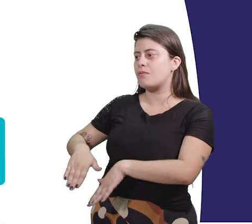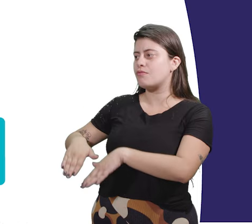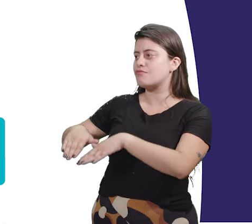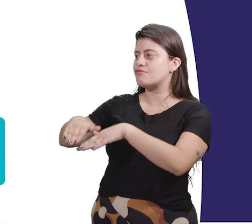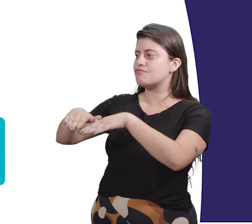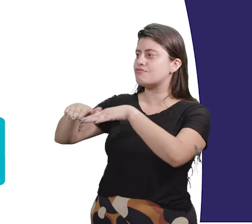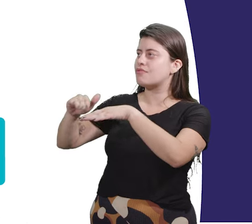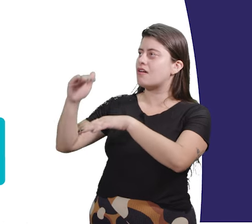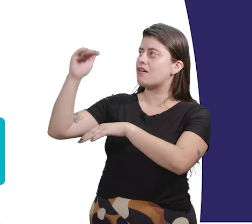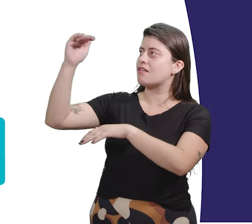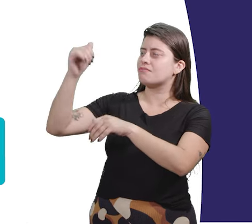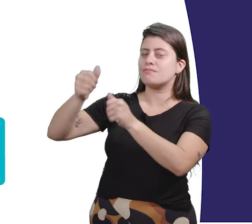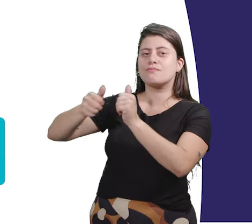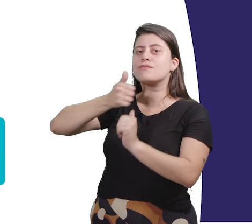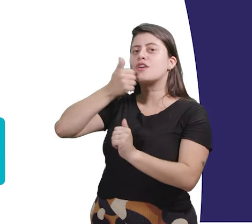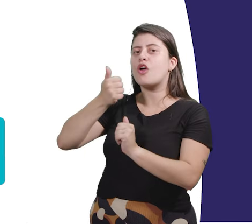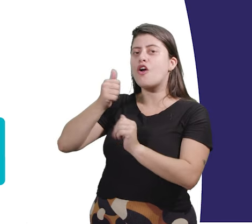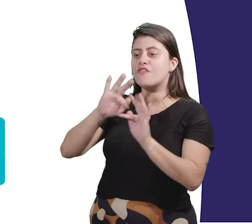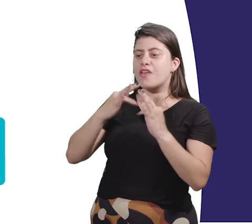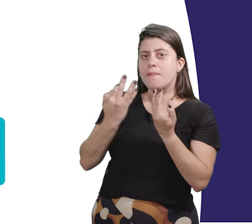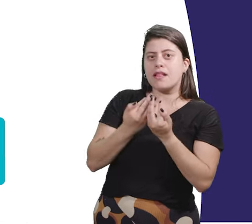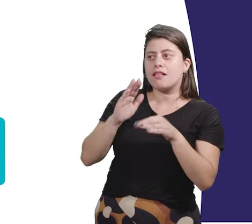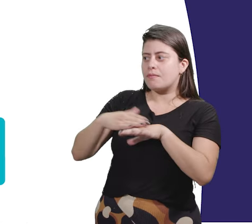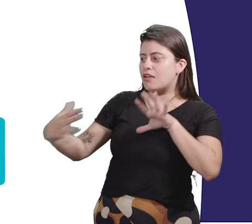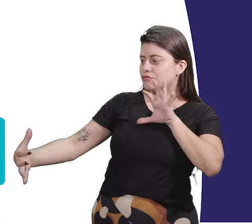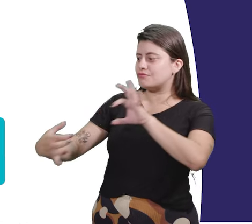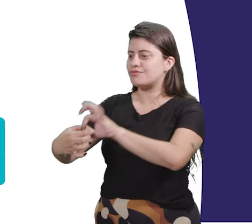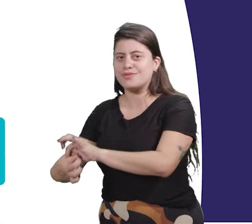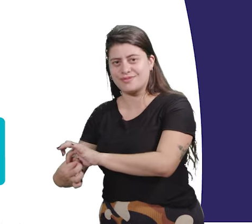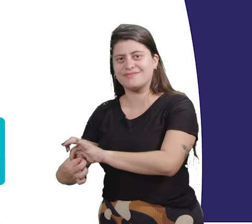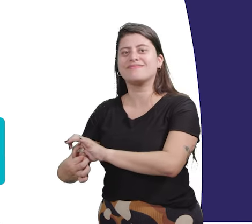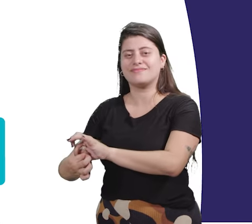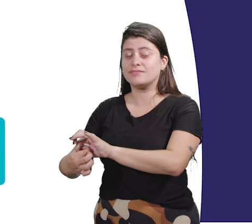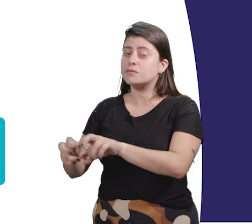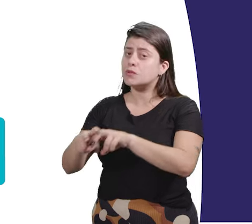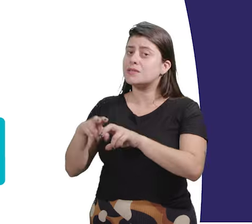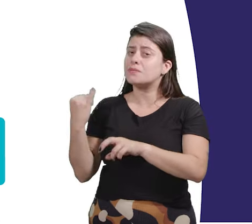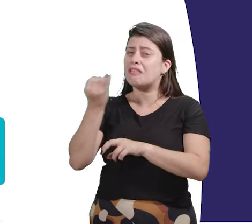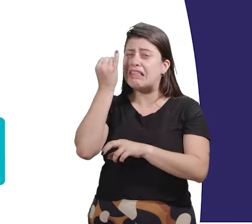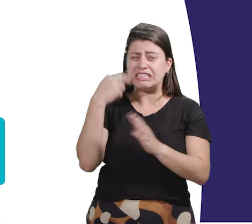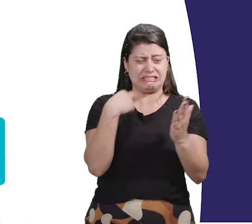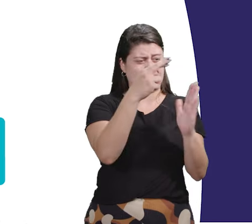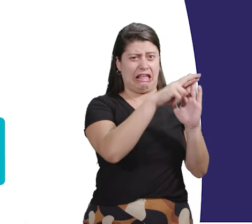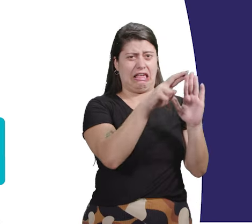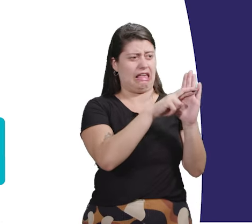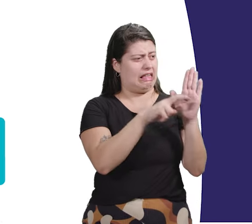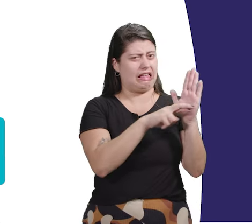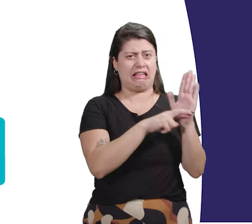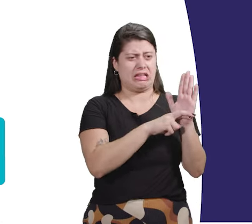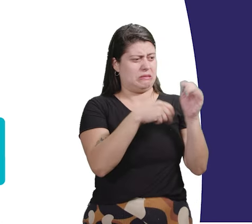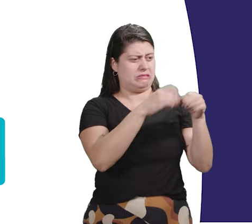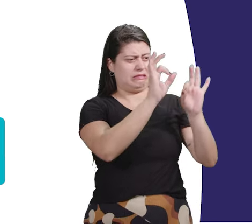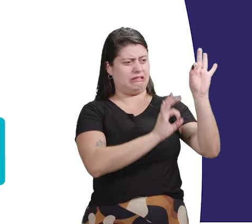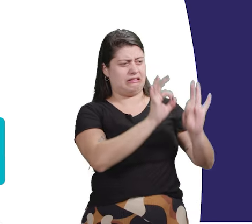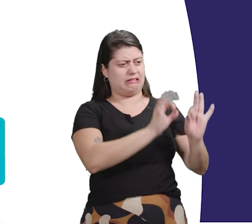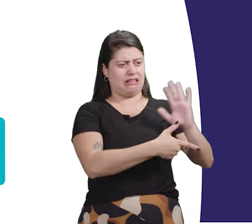os vínculos familiares, e eu acredito que é muito importante a gente se desprender dessas programações que precisam de grandes elaborações,